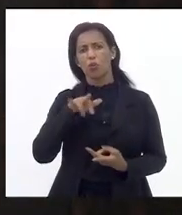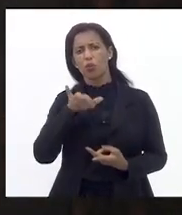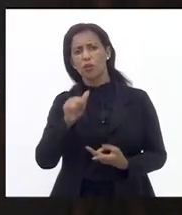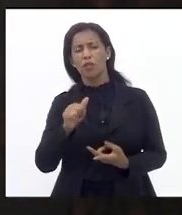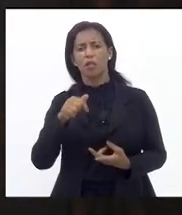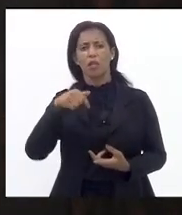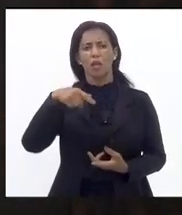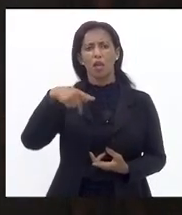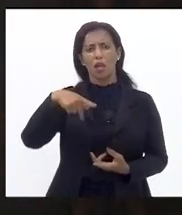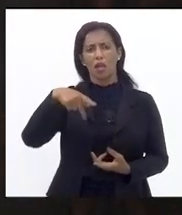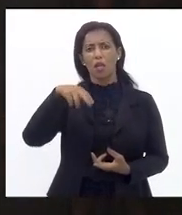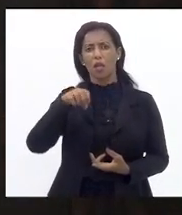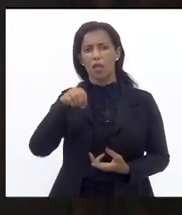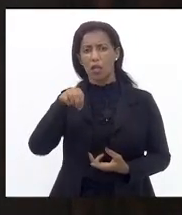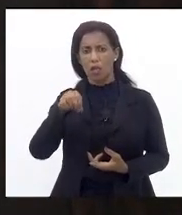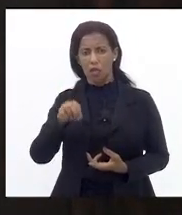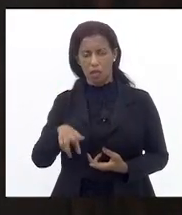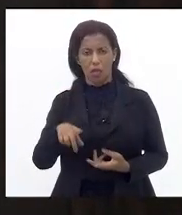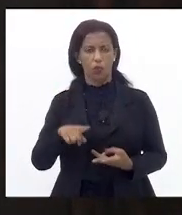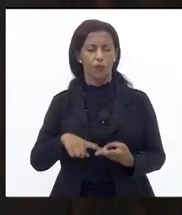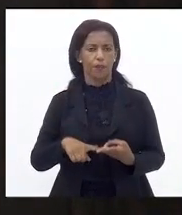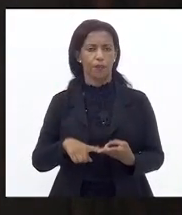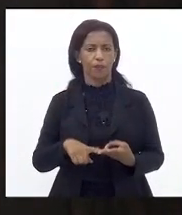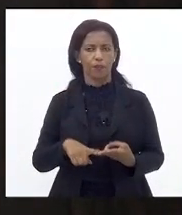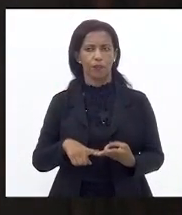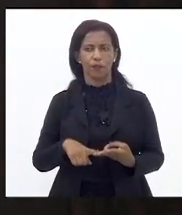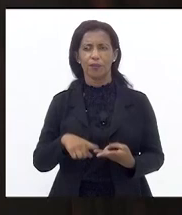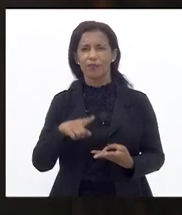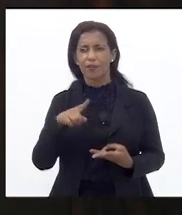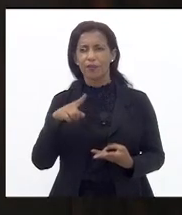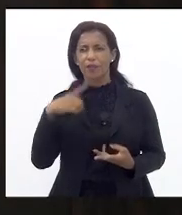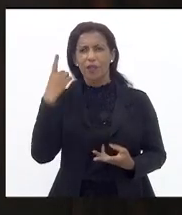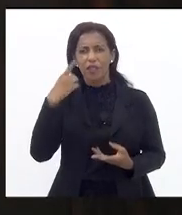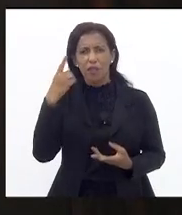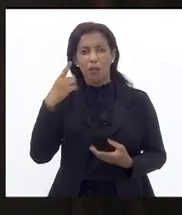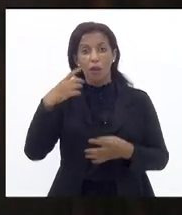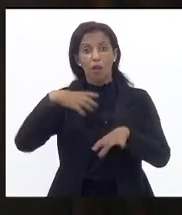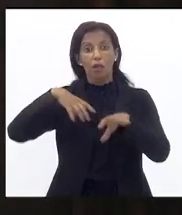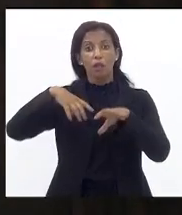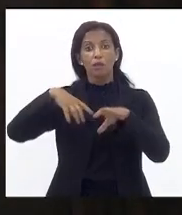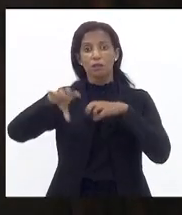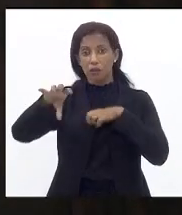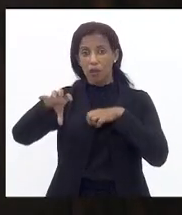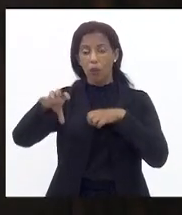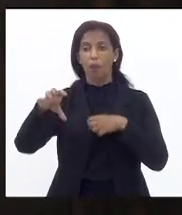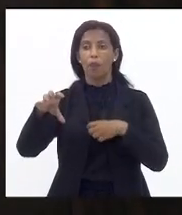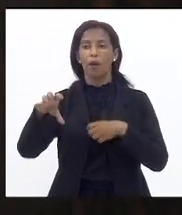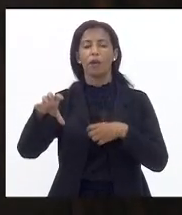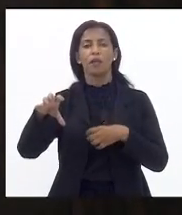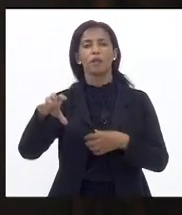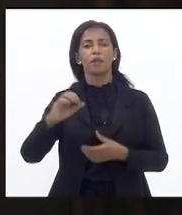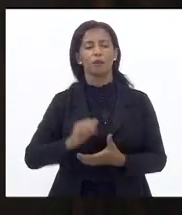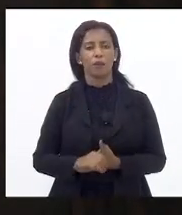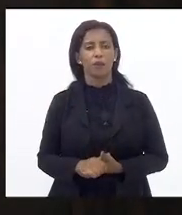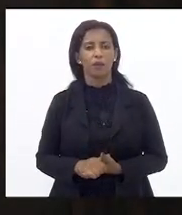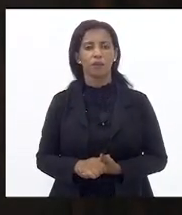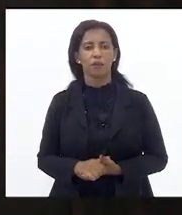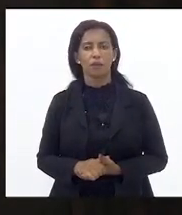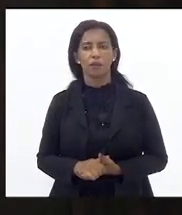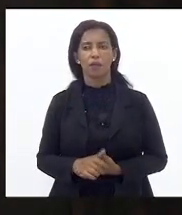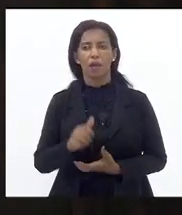Lucinha Deputado knoplock Deputado não sei deputados que nos conectar lema que acompanha remotamente